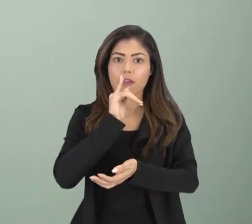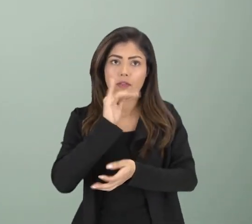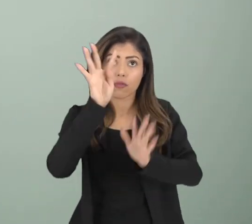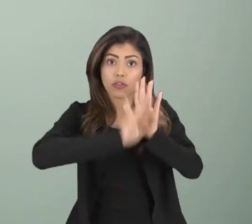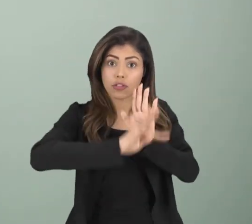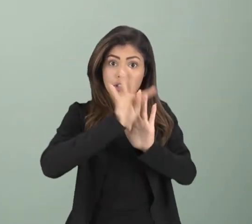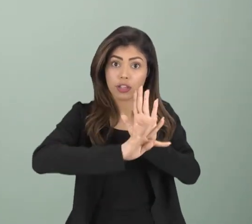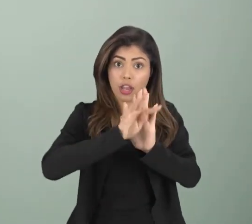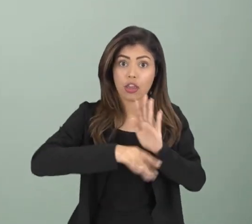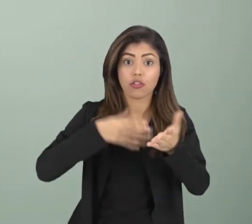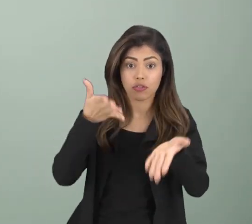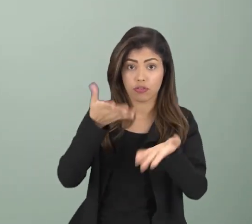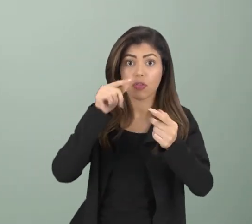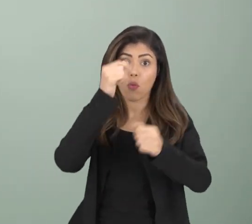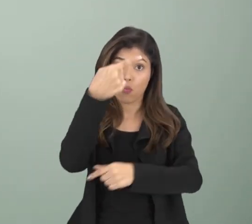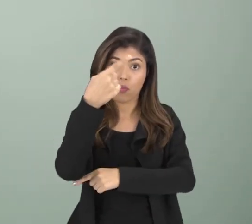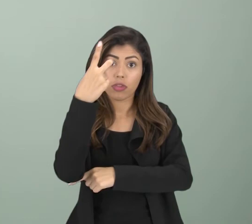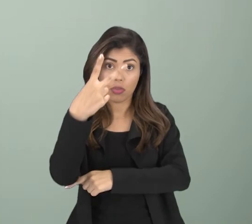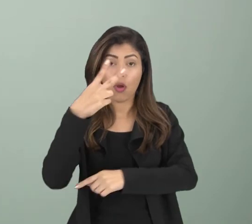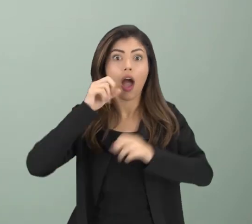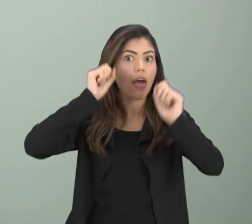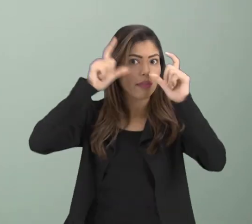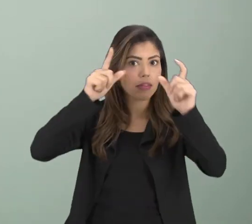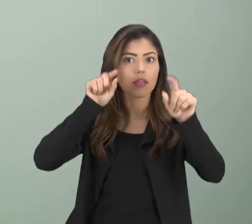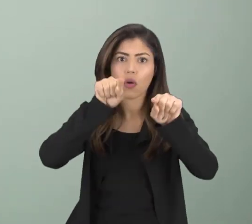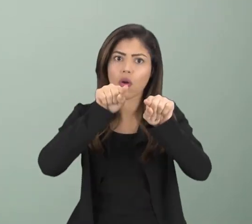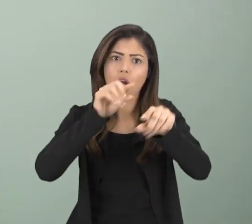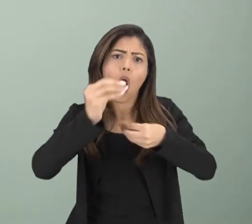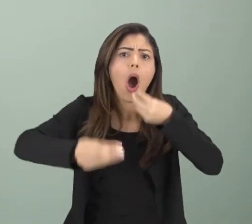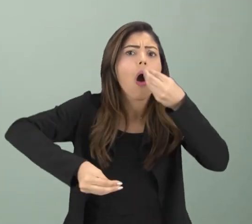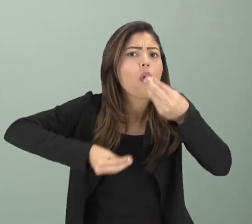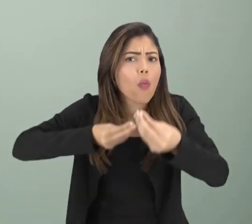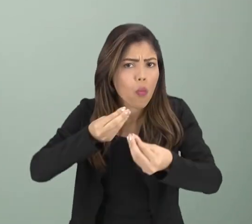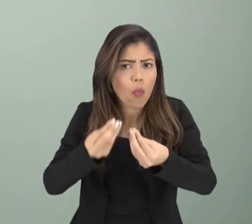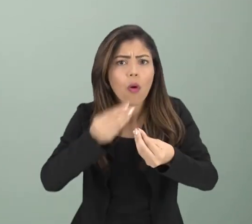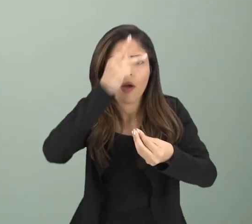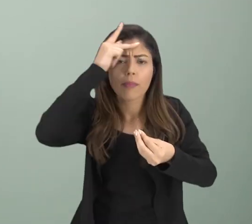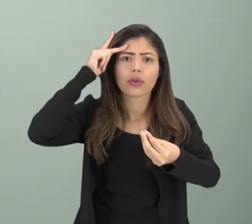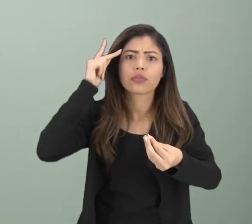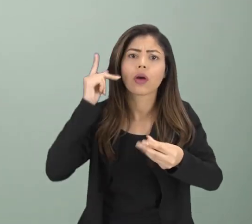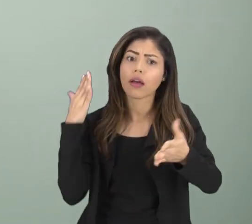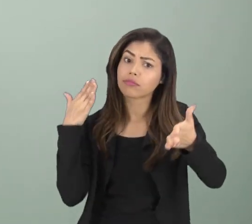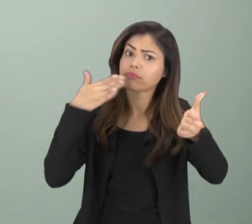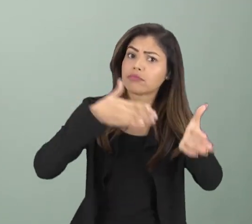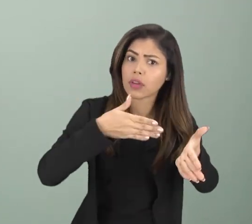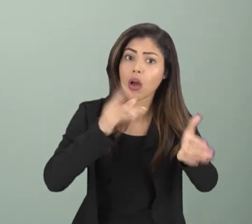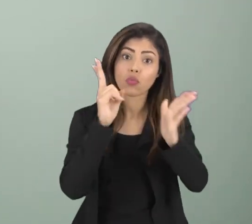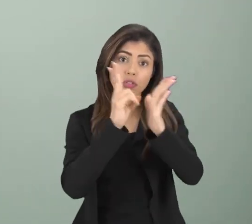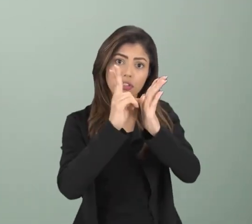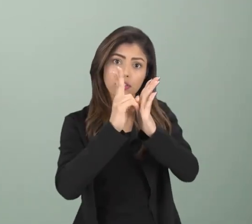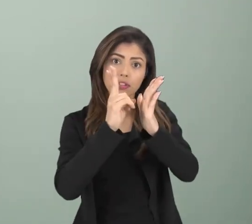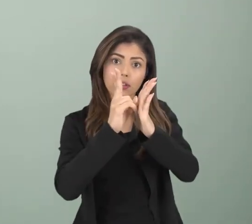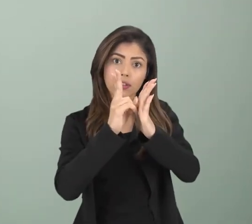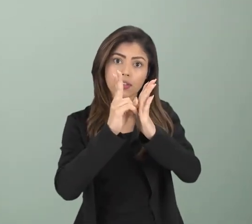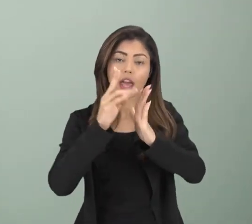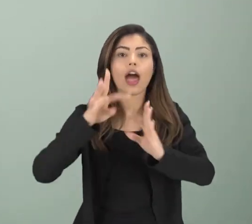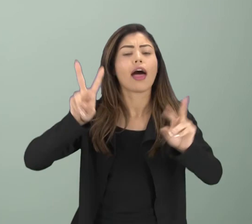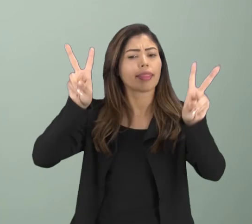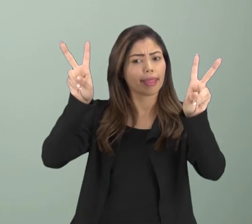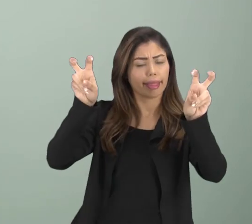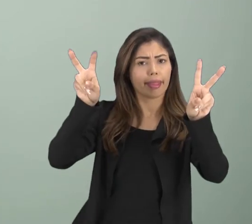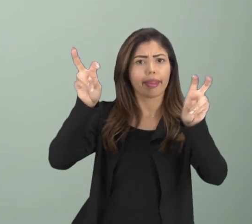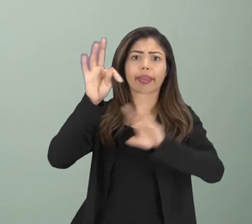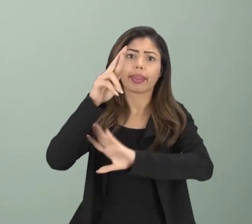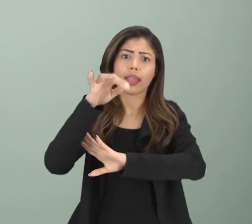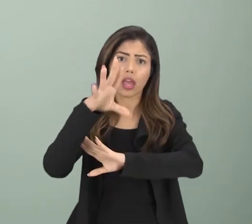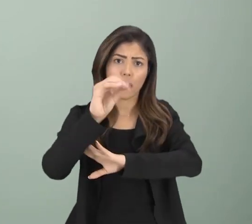textos motivadores, eles chamavam atenção à maneira como que se definia o indígena, termos, da